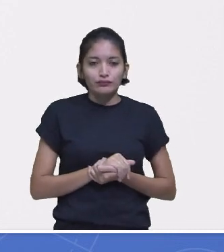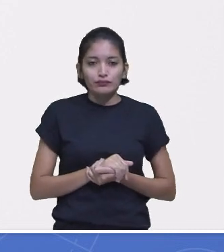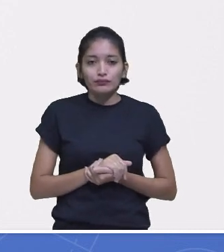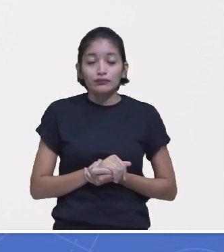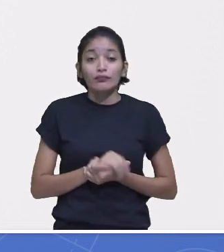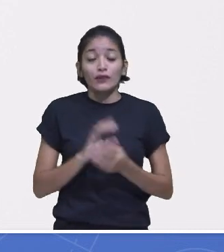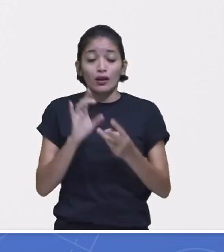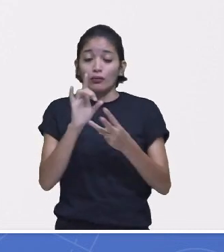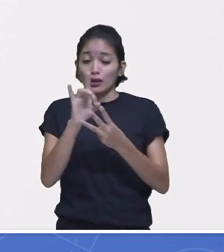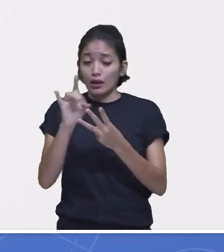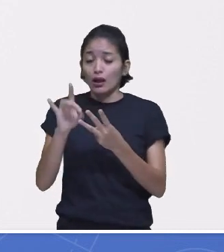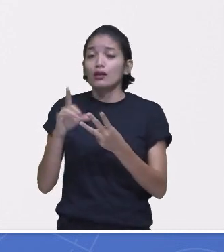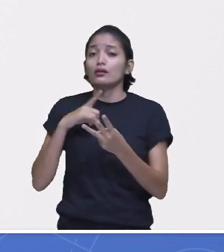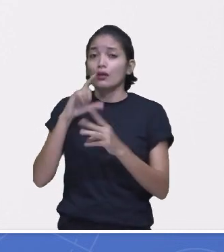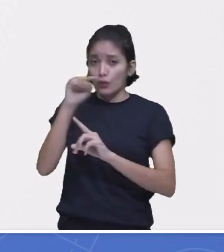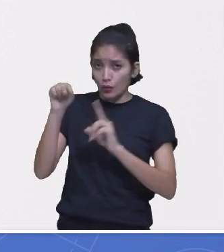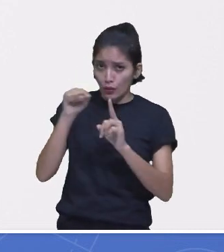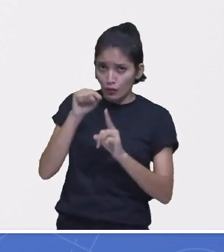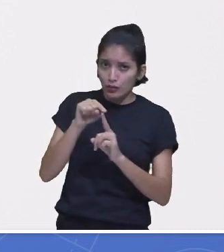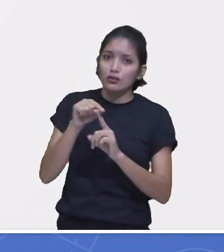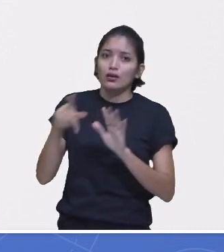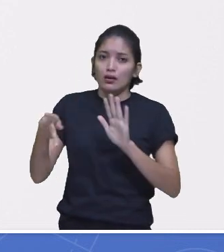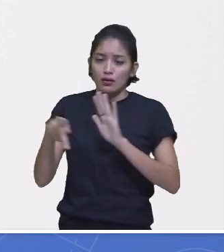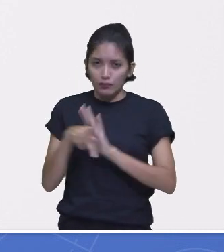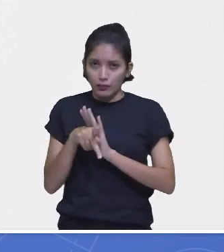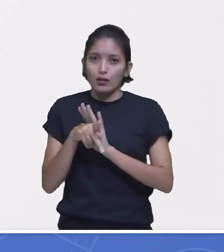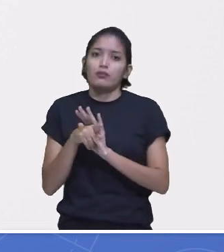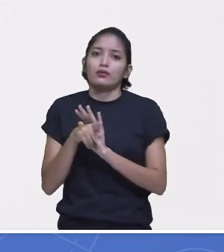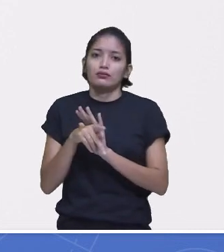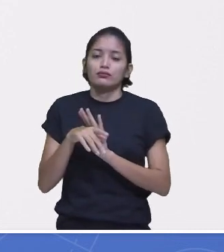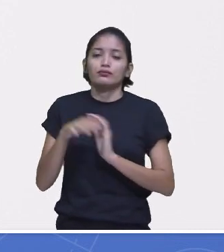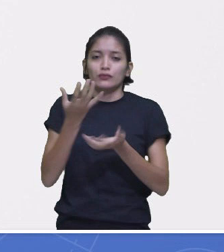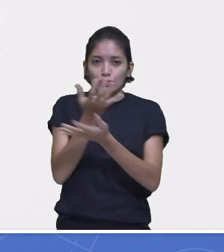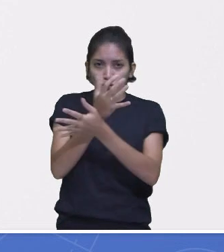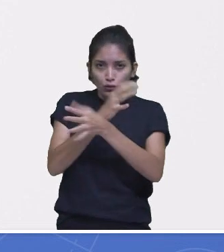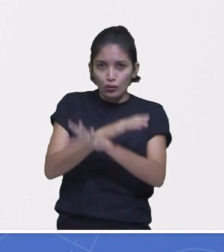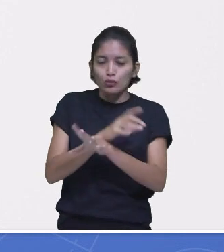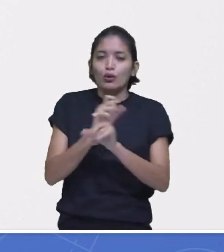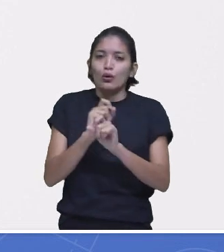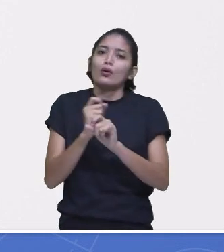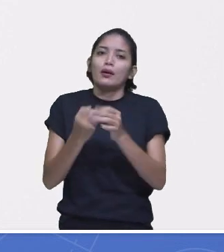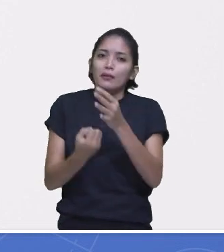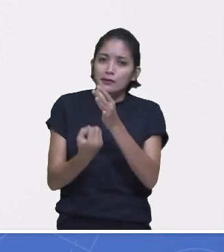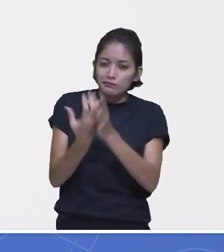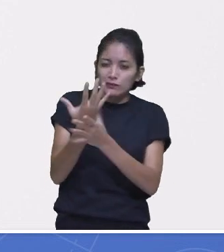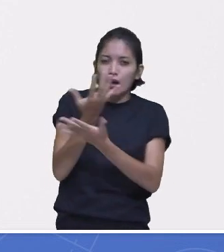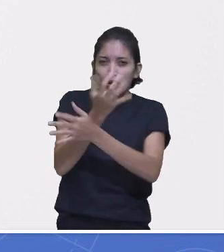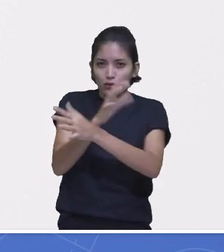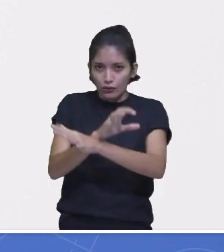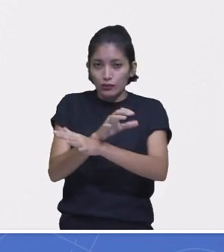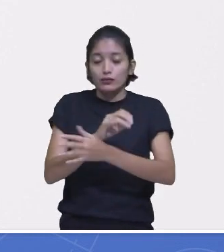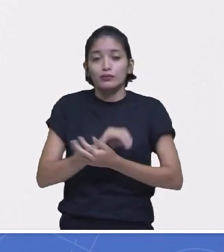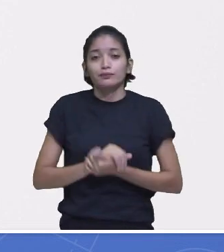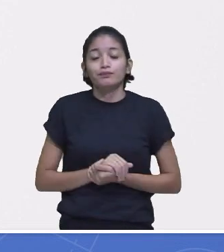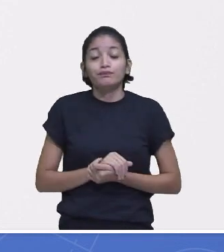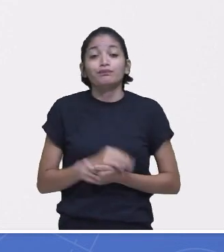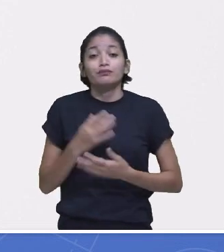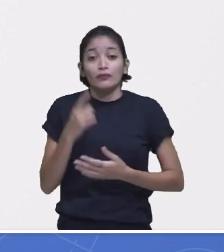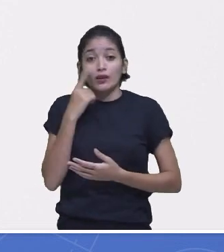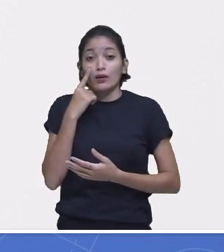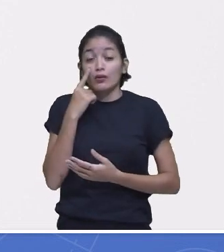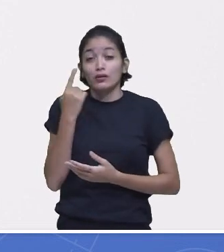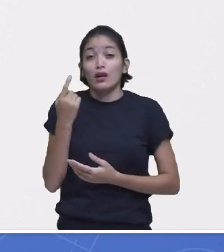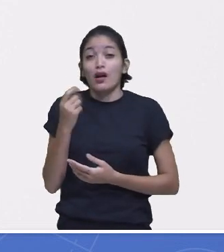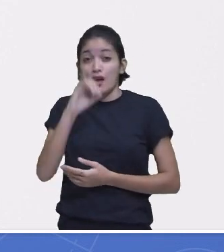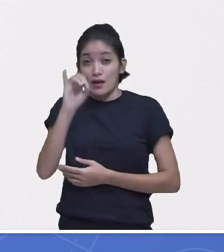Cada um tem uma função respectiva no tecido ósseo para formar o osso, ok? E aí nós temos ali em cima